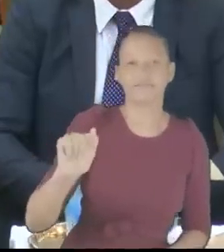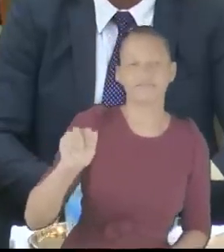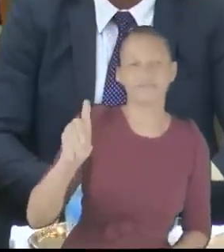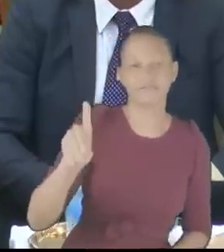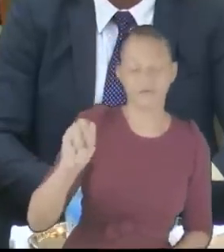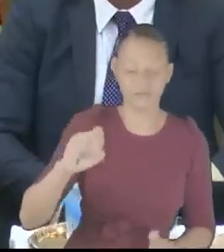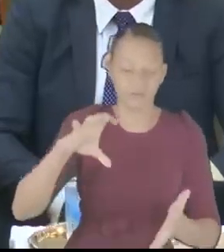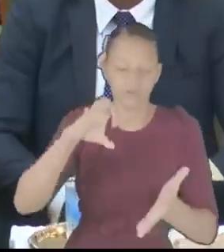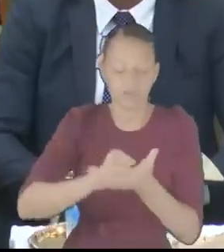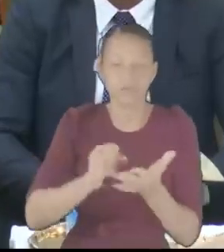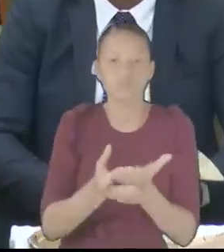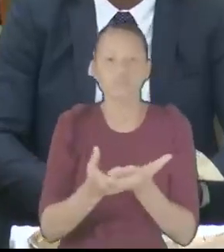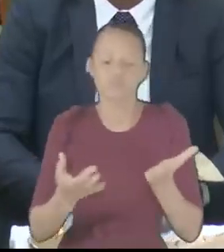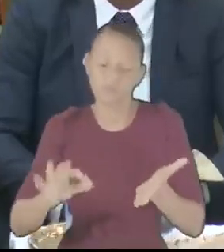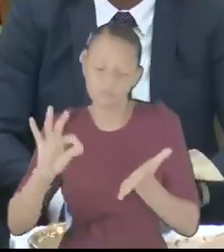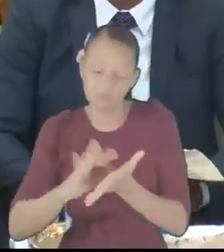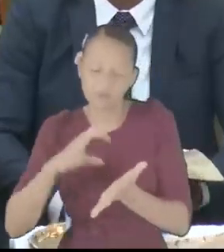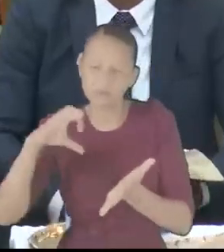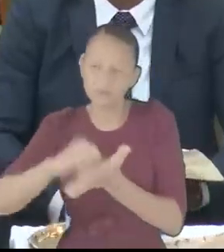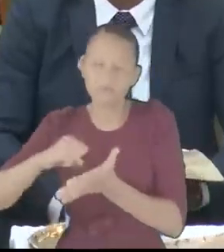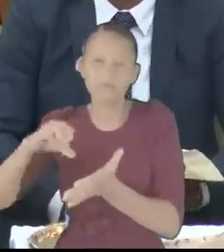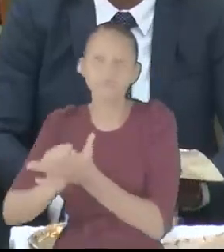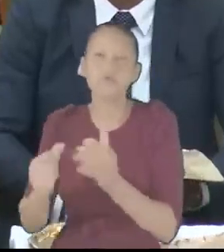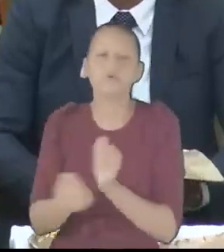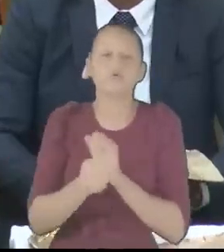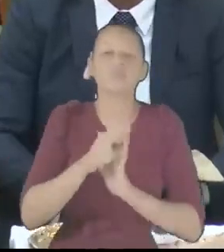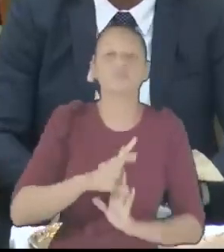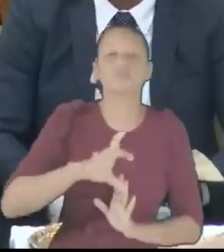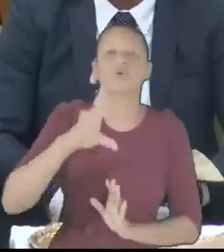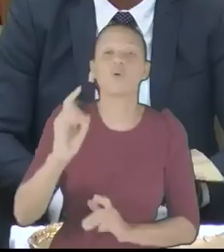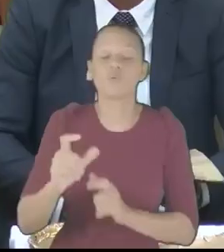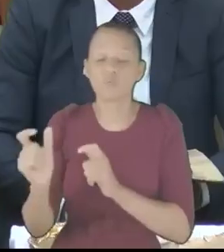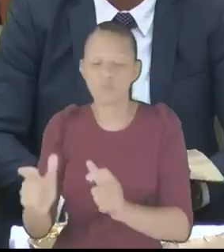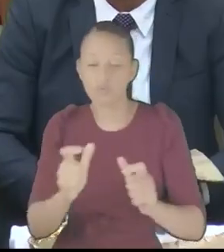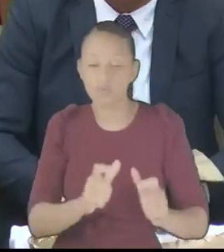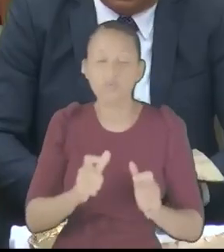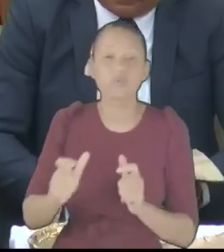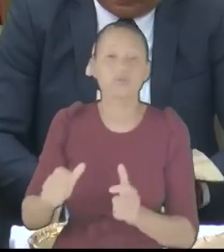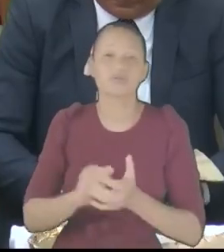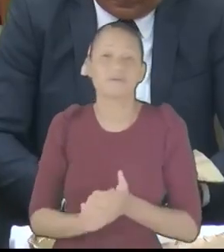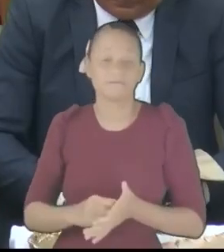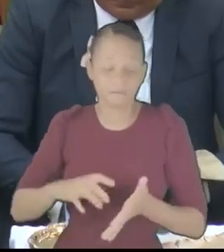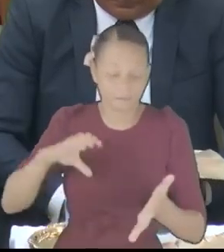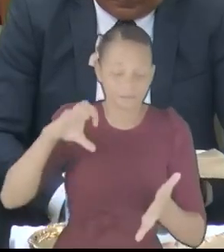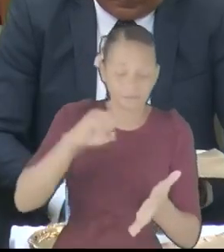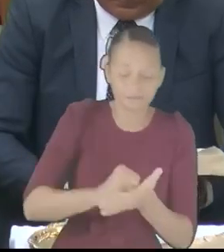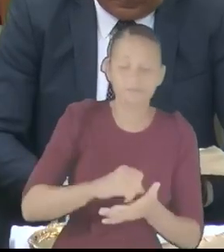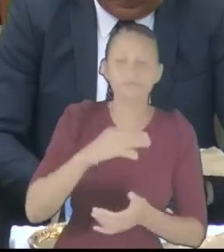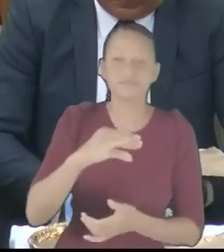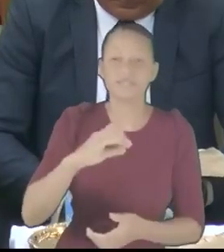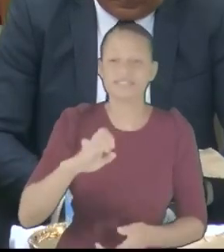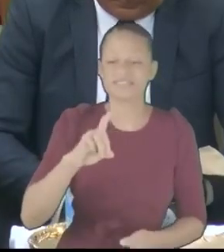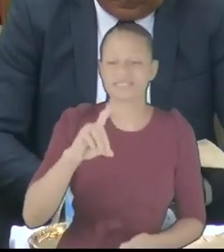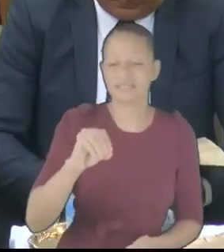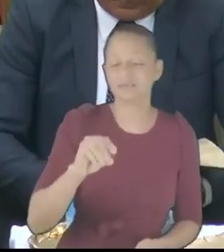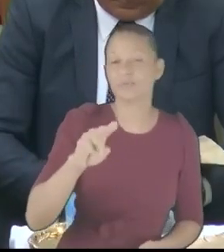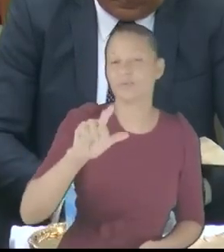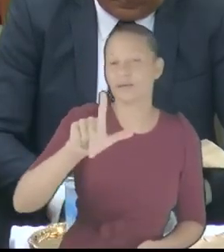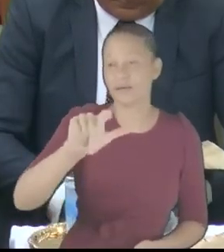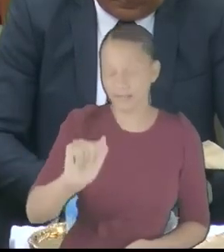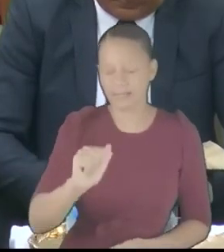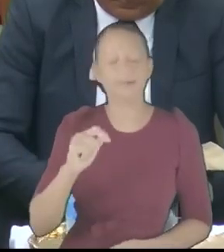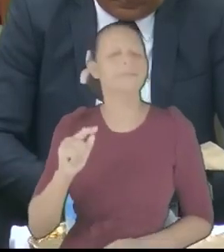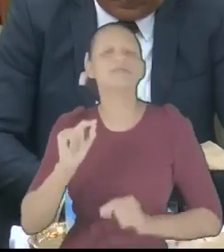registrados, que estão assinados. Glória a Deus. De onde vem a palavra cédula, que no grego é